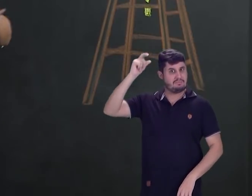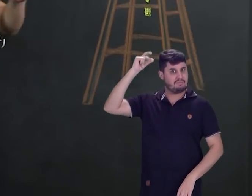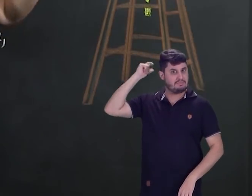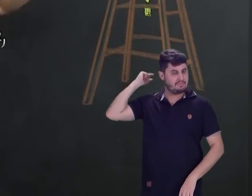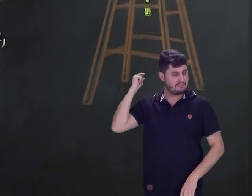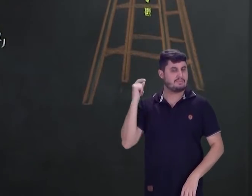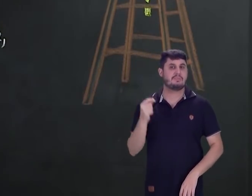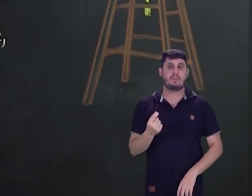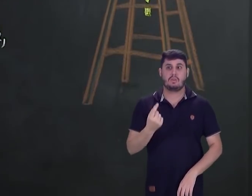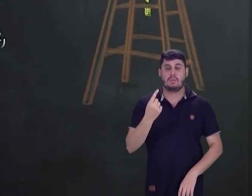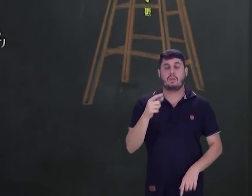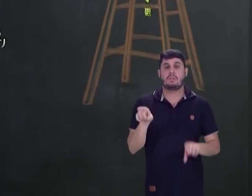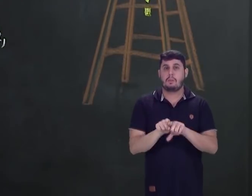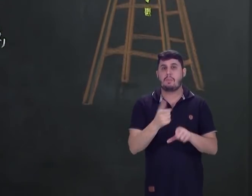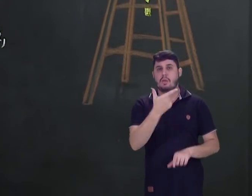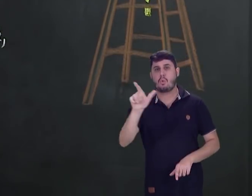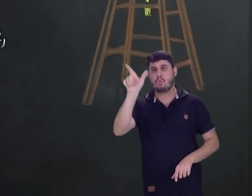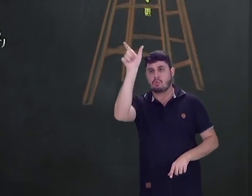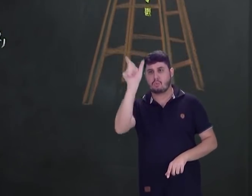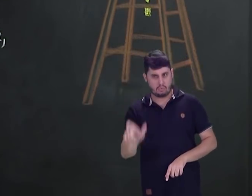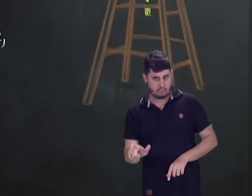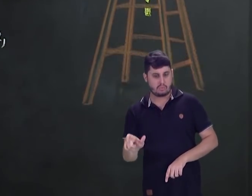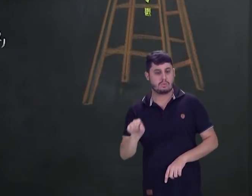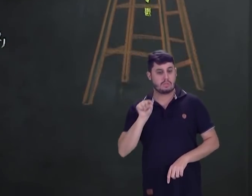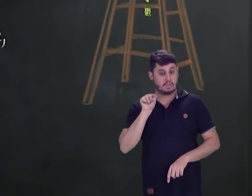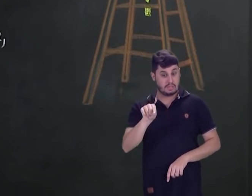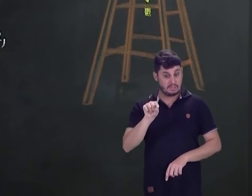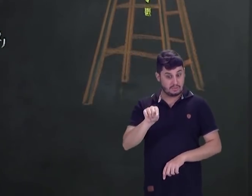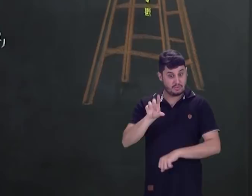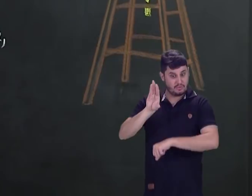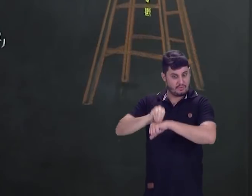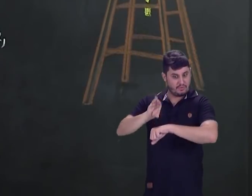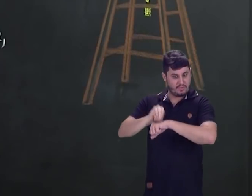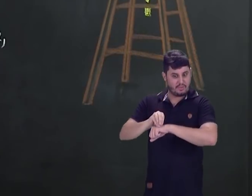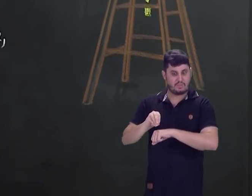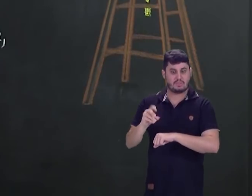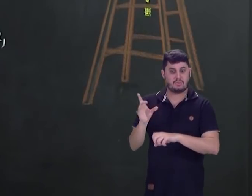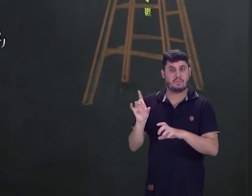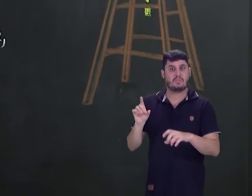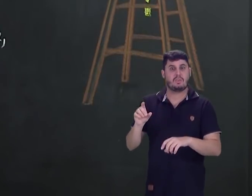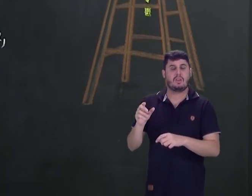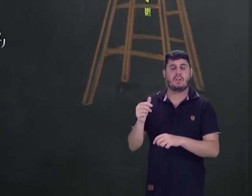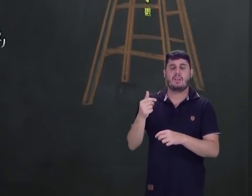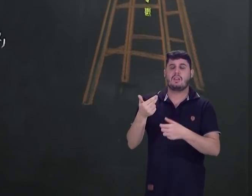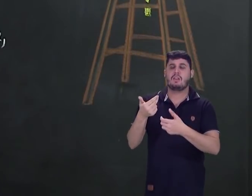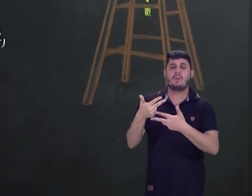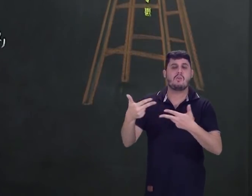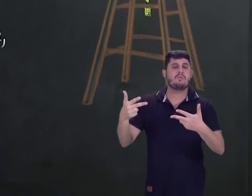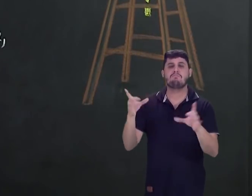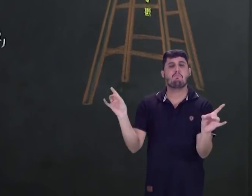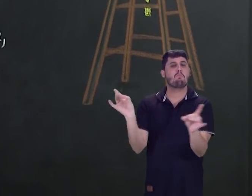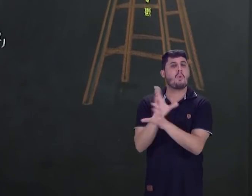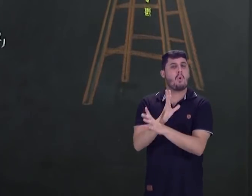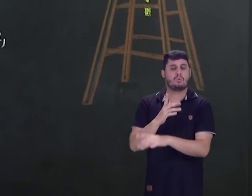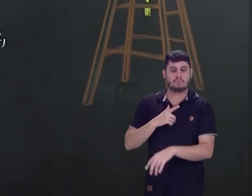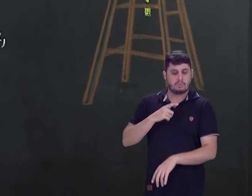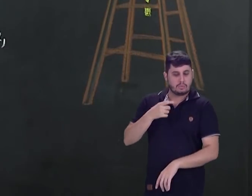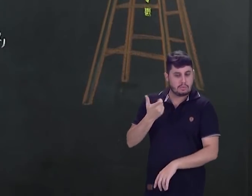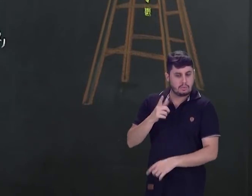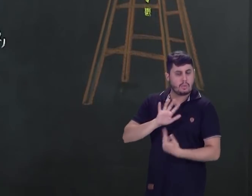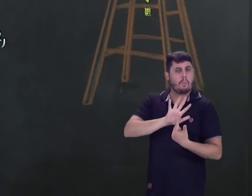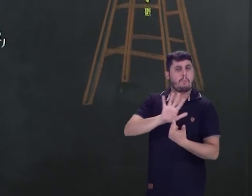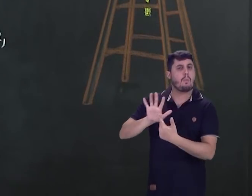Então, essa aqui, ó, é uma das peças dele, chamada de Ready Made, que é um objeto já pronto. E